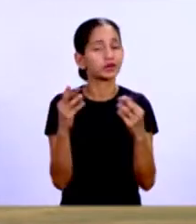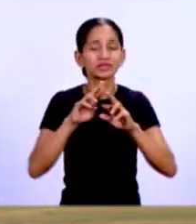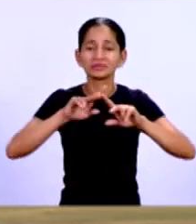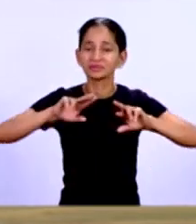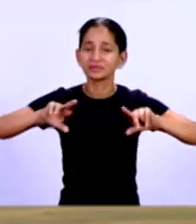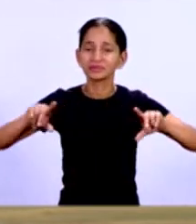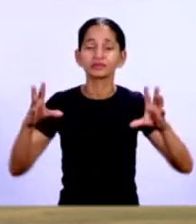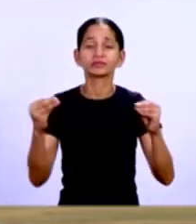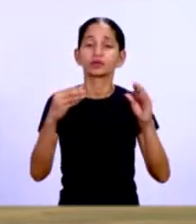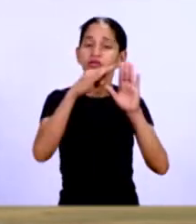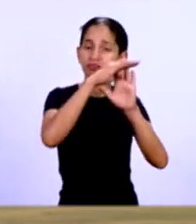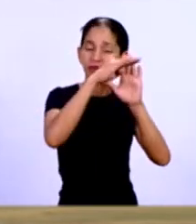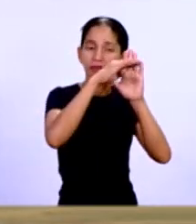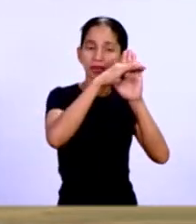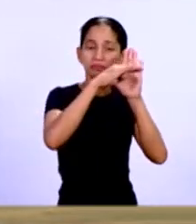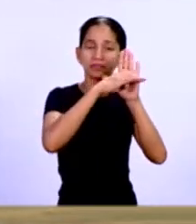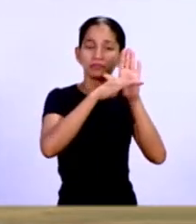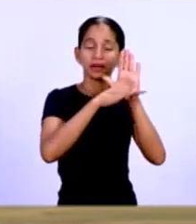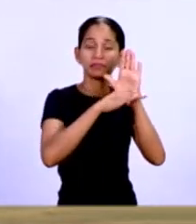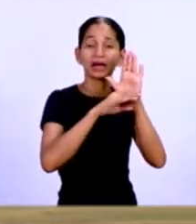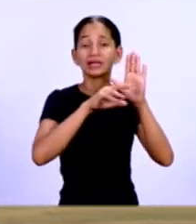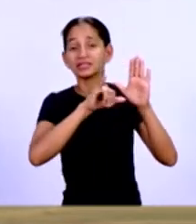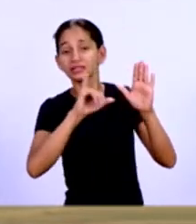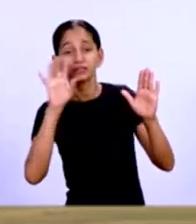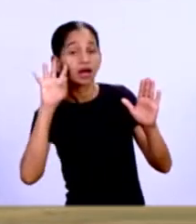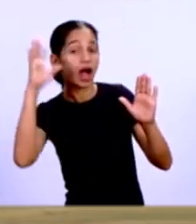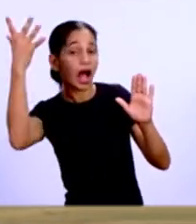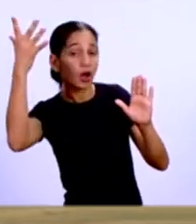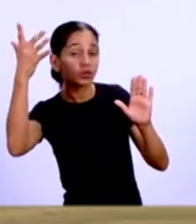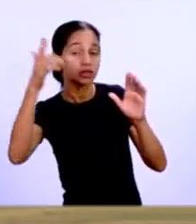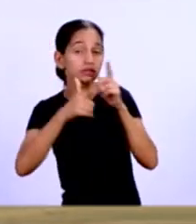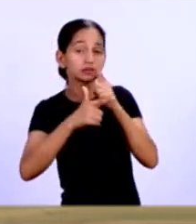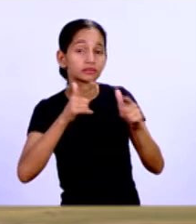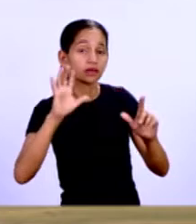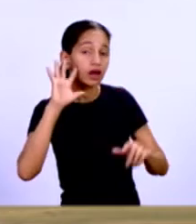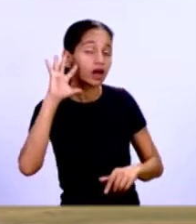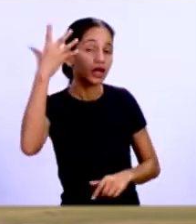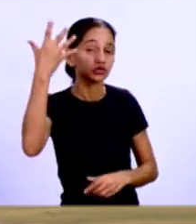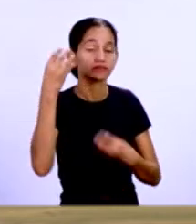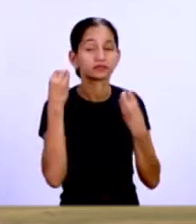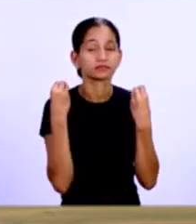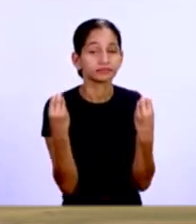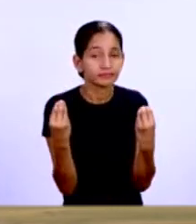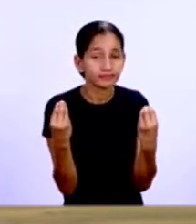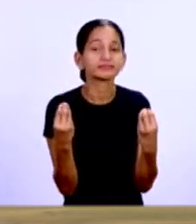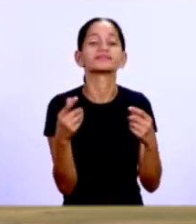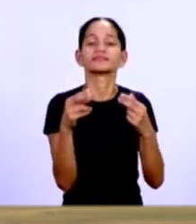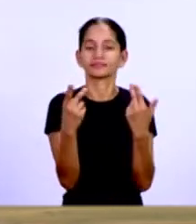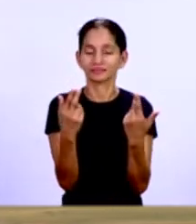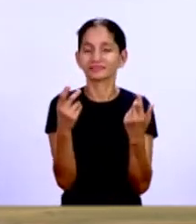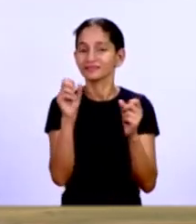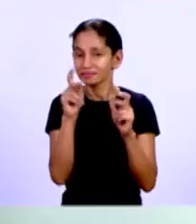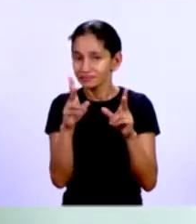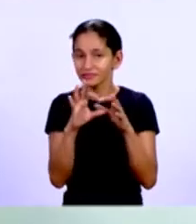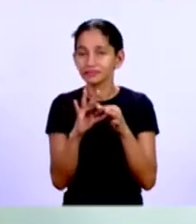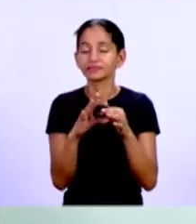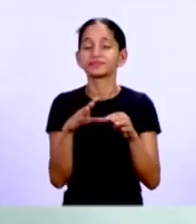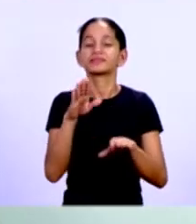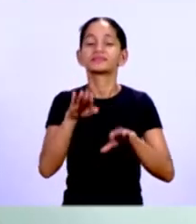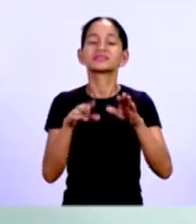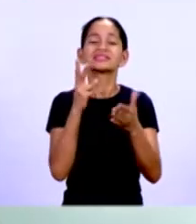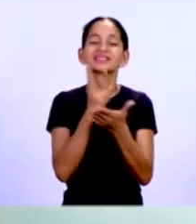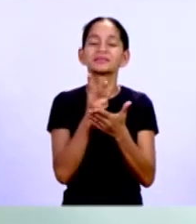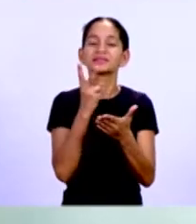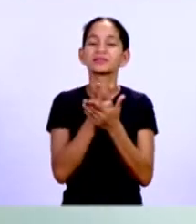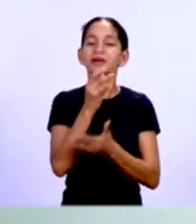vai elencar. Em cada um deles você vai colocar qual seria o processo crítico que esse risco vai afetar caso ele venha a ocorrer. Em relação ao elemento crítico, a gente está sempre